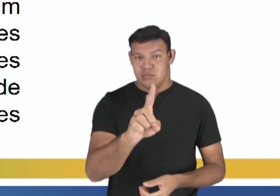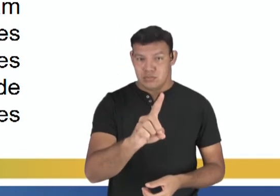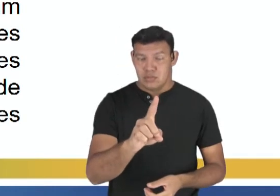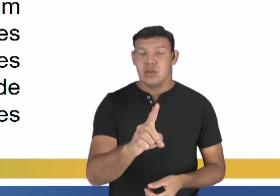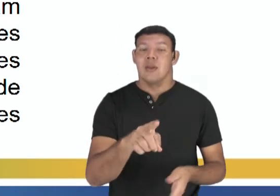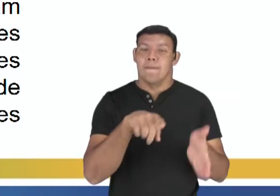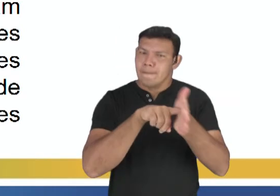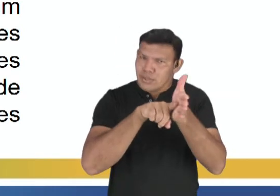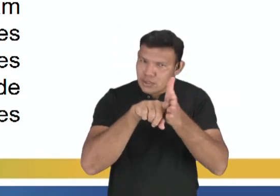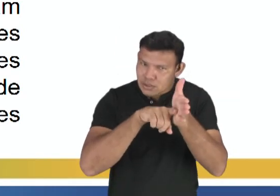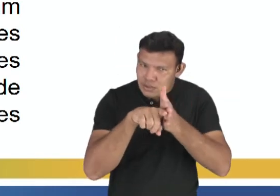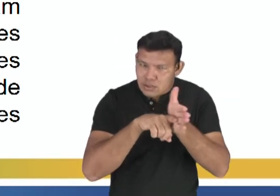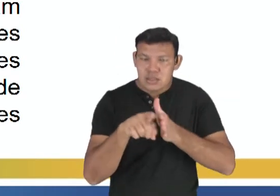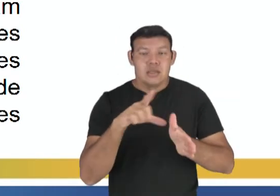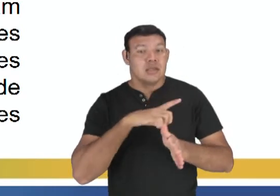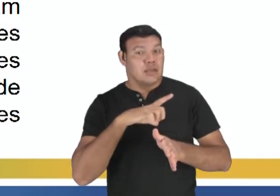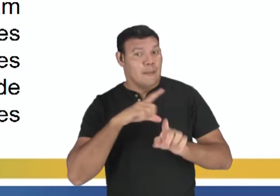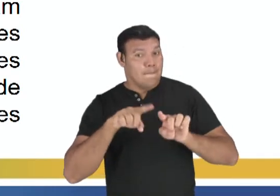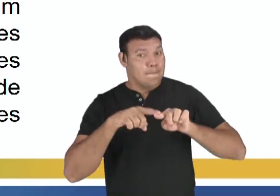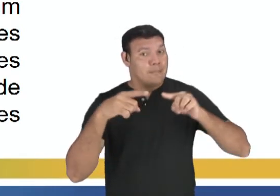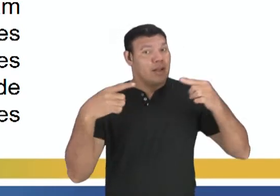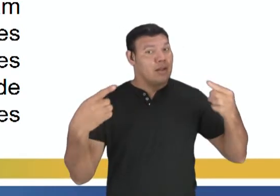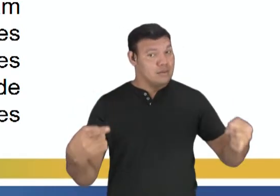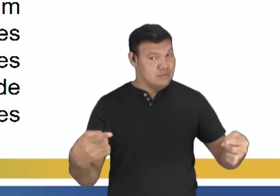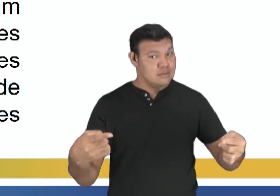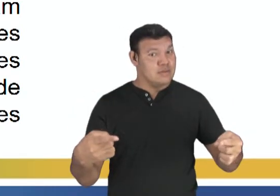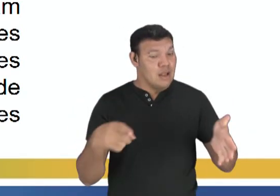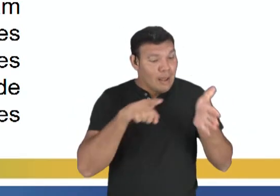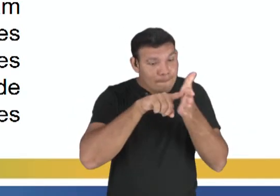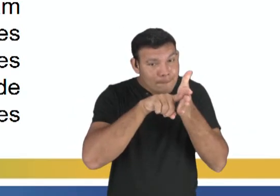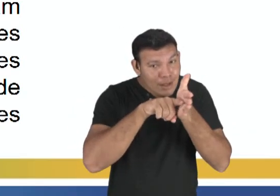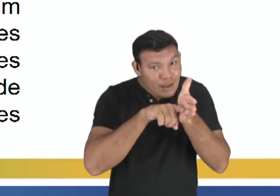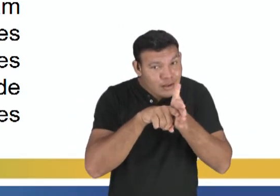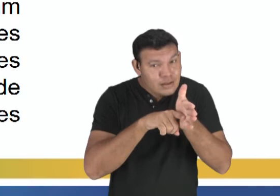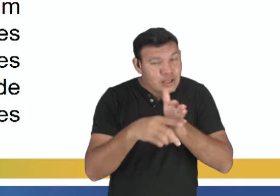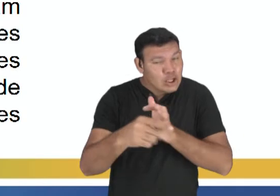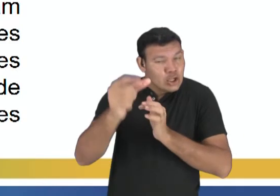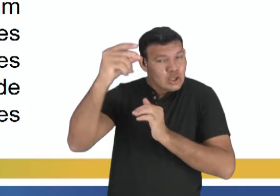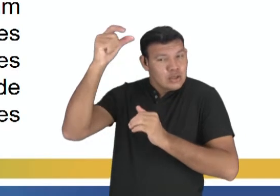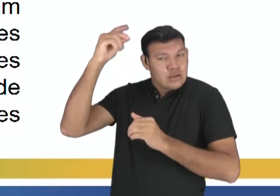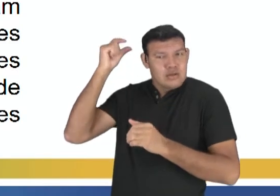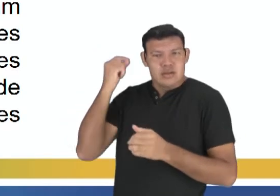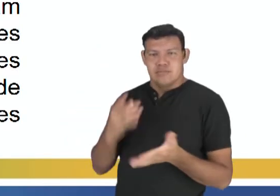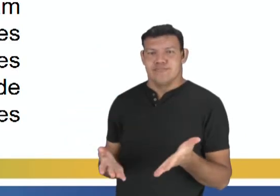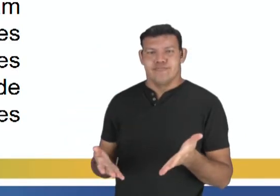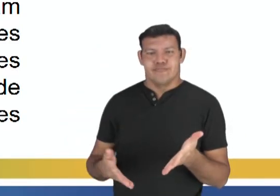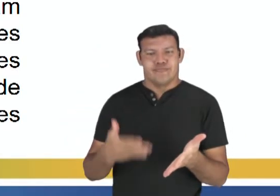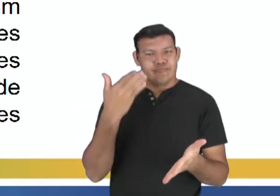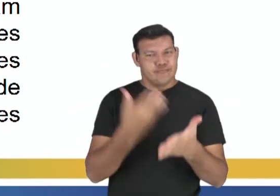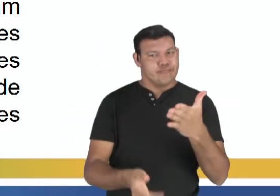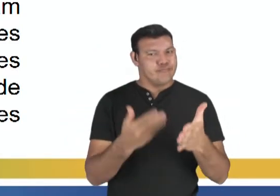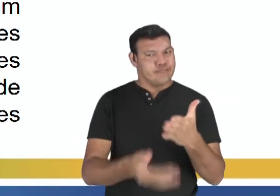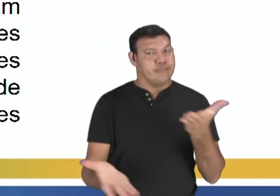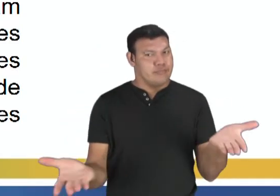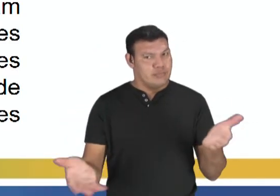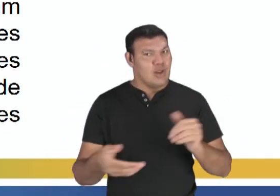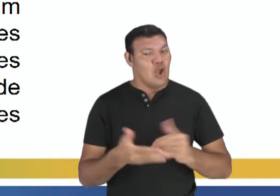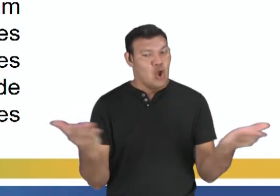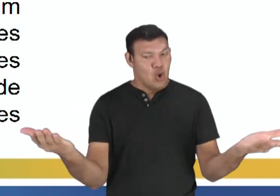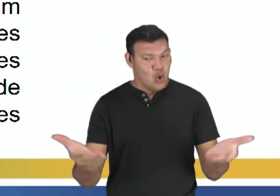feito pesquisas, mas as pesquisas antigamente foram derrubadas. E hoje